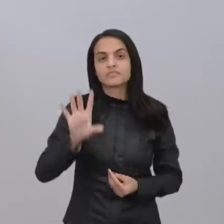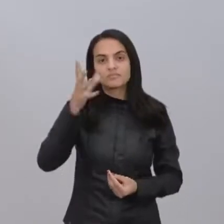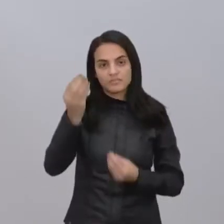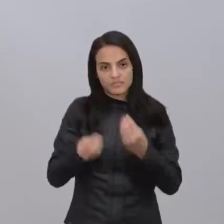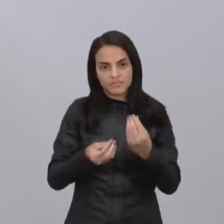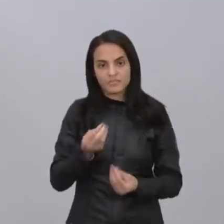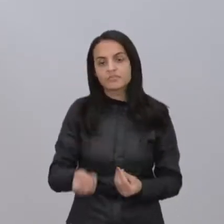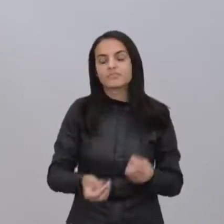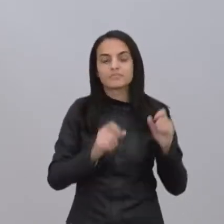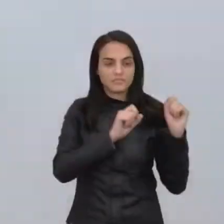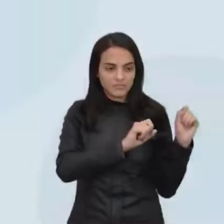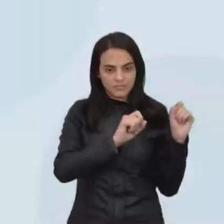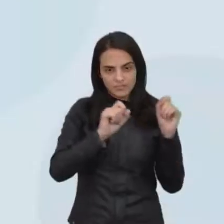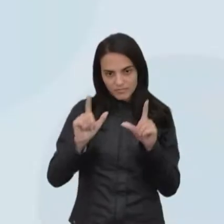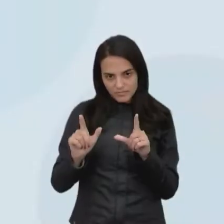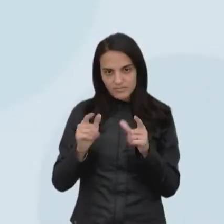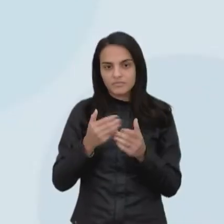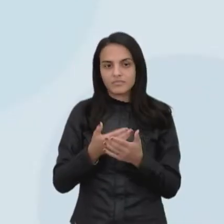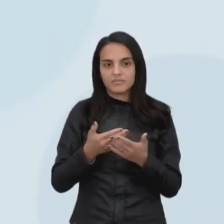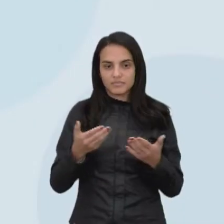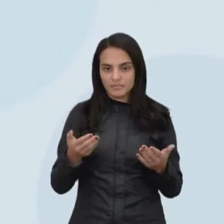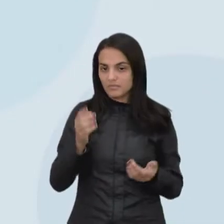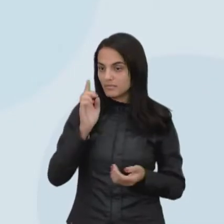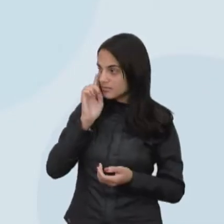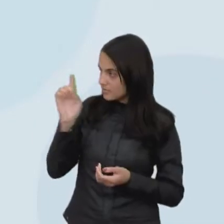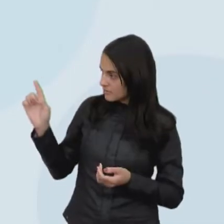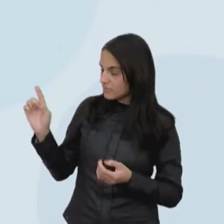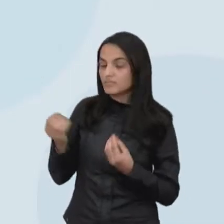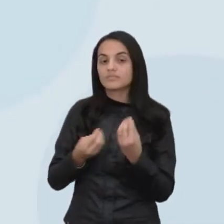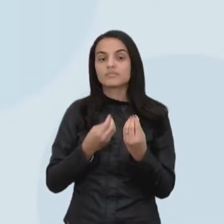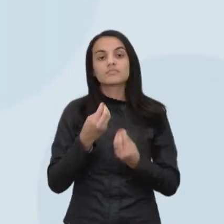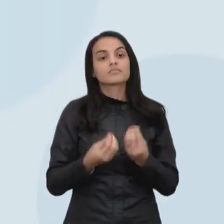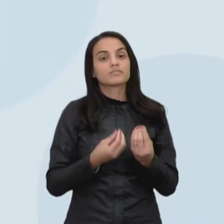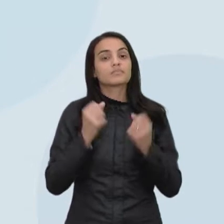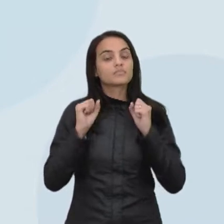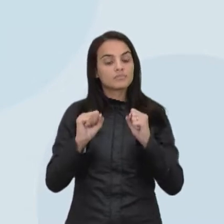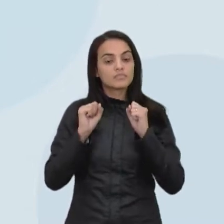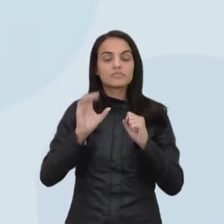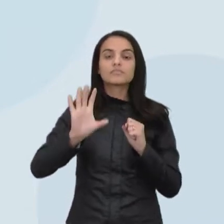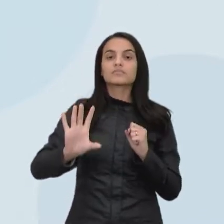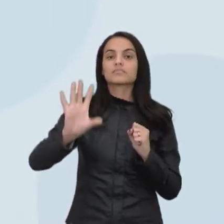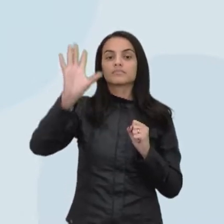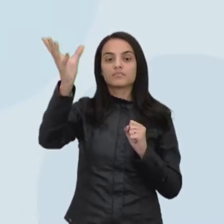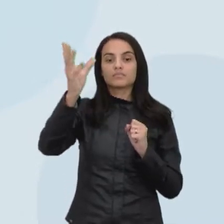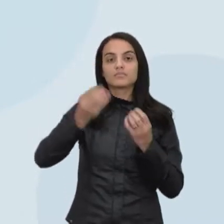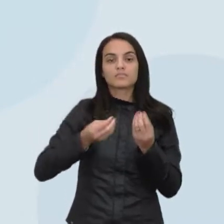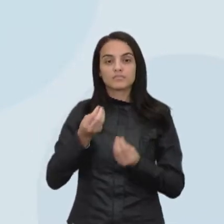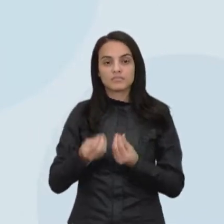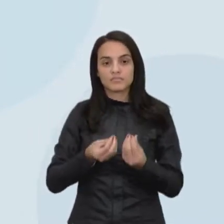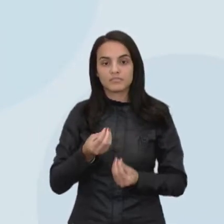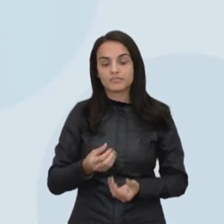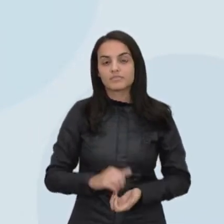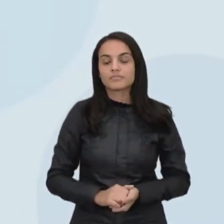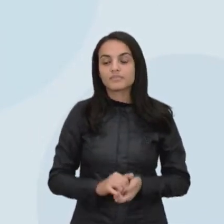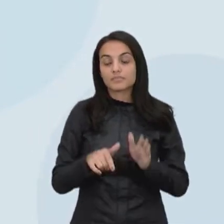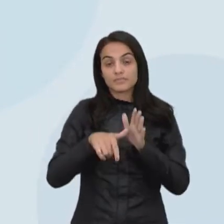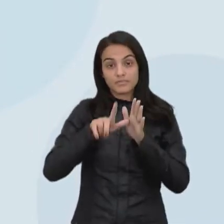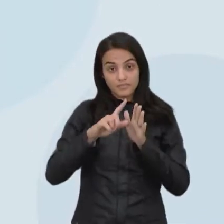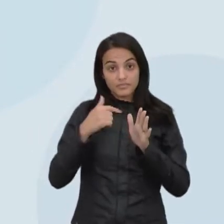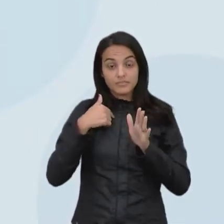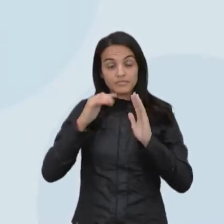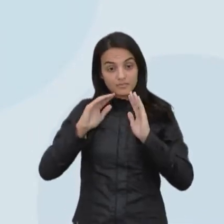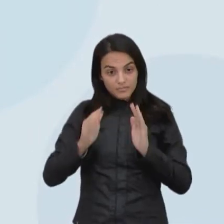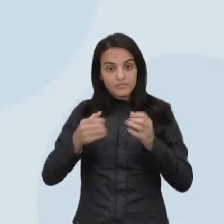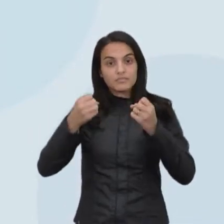E aí está aparecendo na tela para vocês, né, como que pode acontecer a exposição. Anteriormente eu já